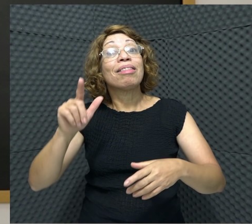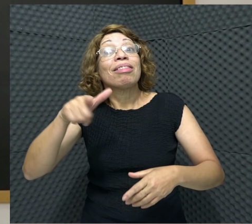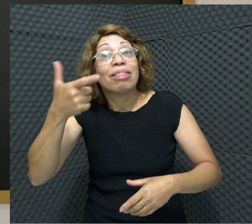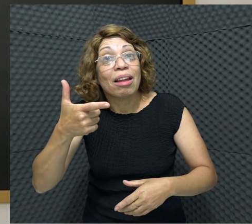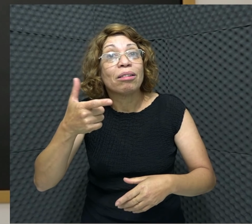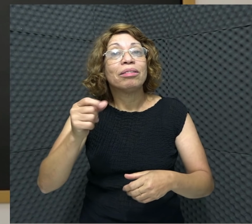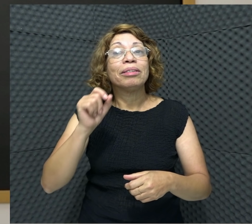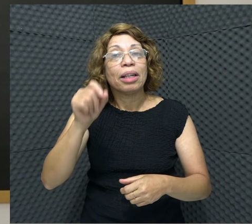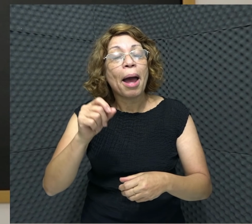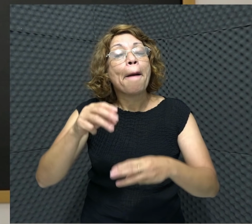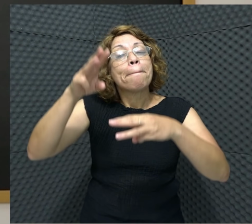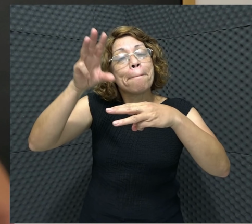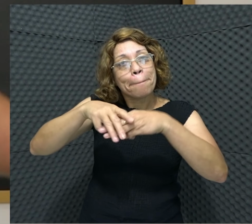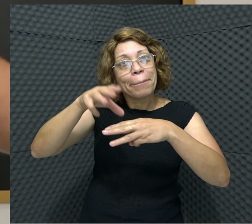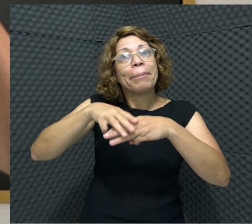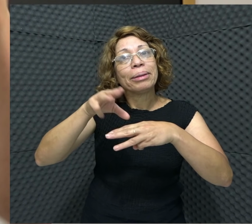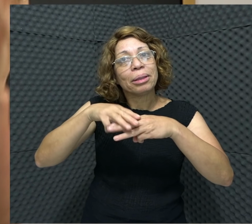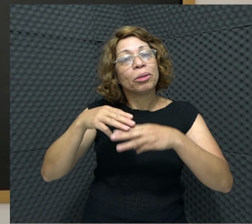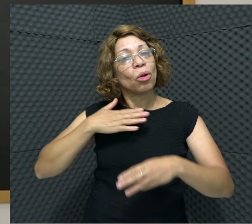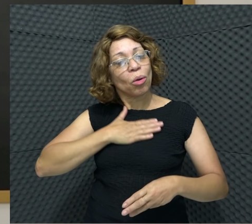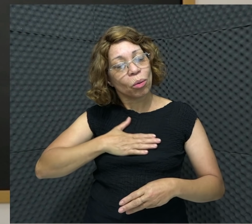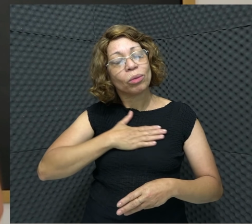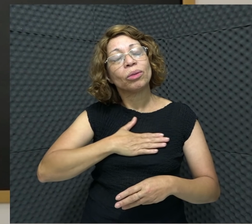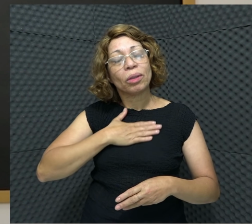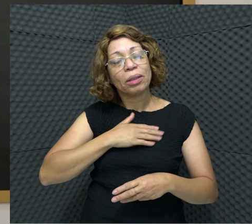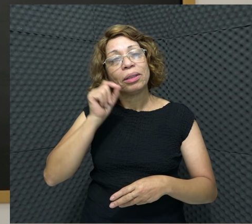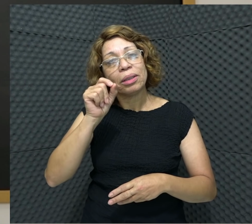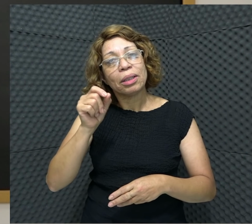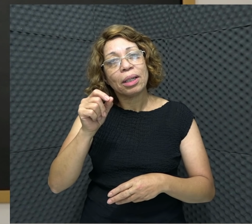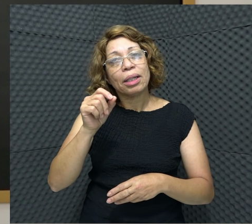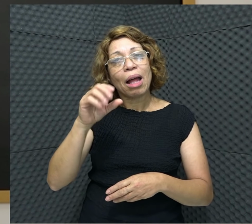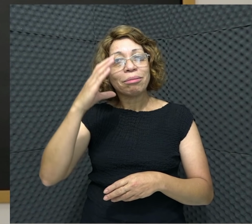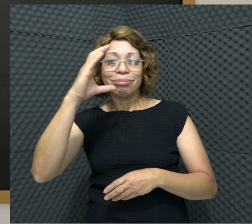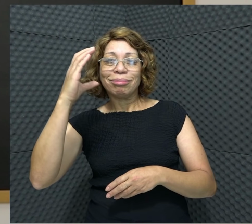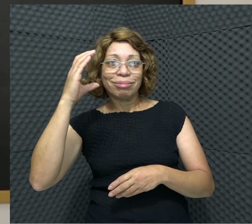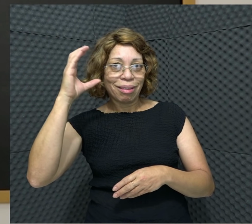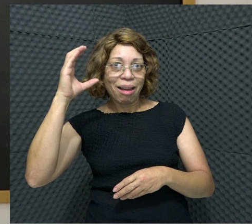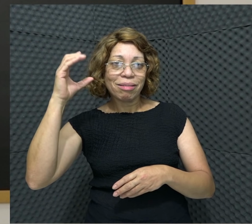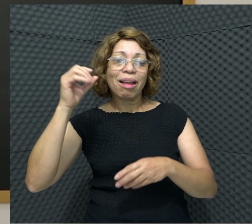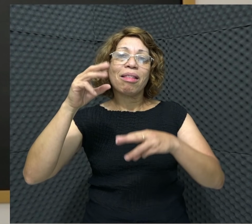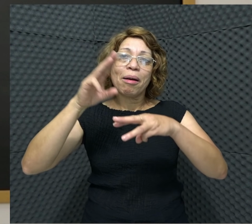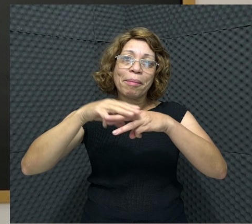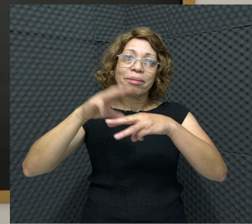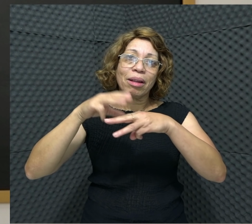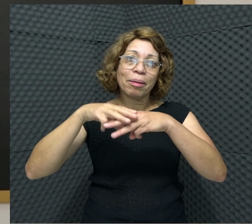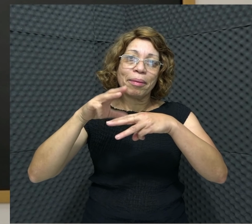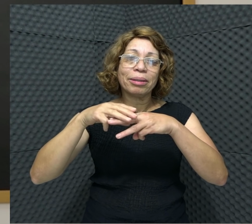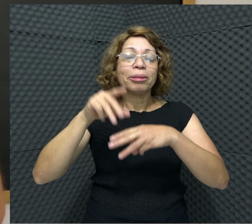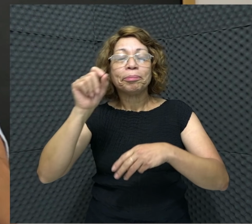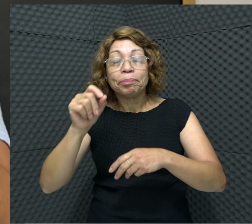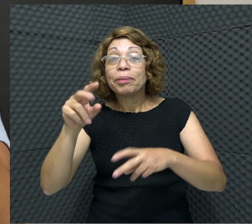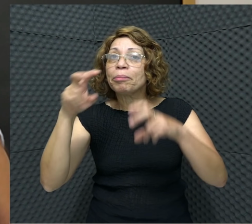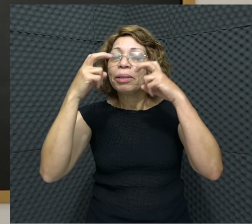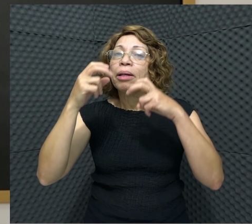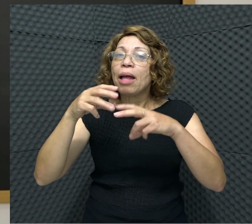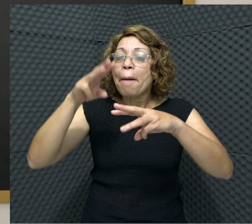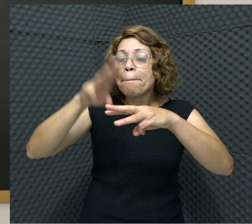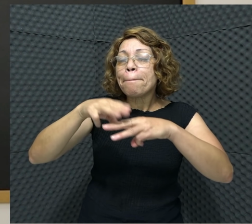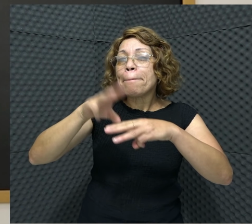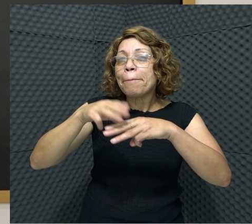carro. Então, dentro da matemática, eu gostaria, dentro dessa ciência da matemática, que você enxergasse